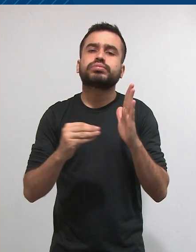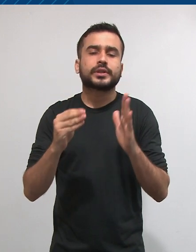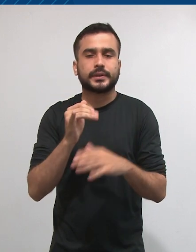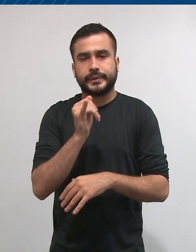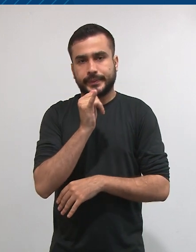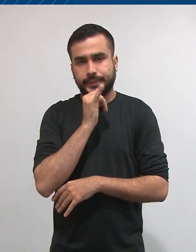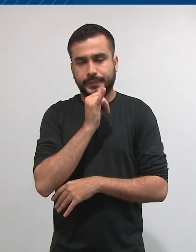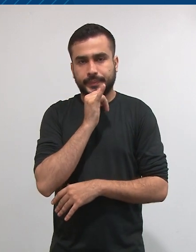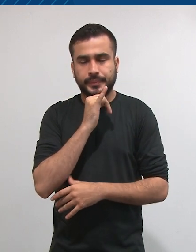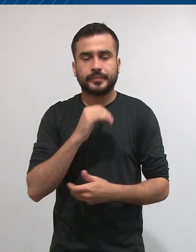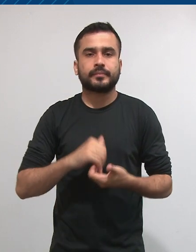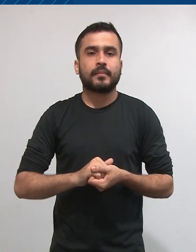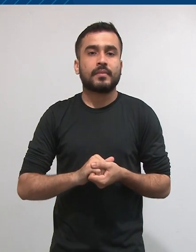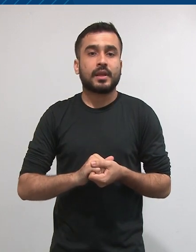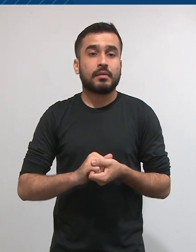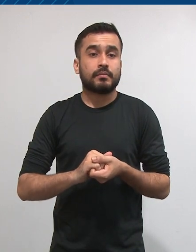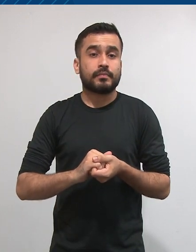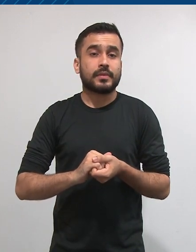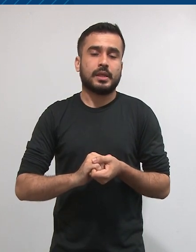Nós temos aí